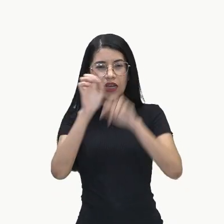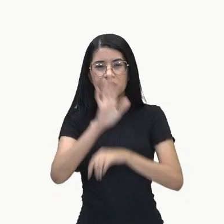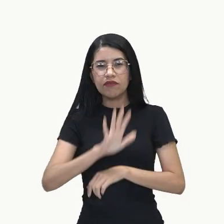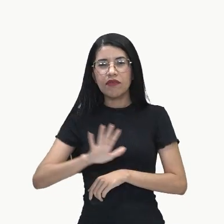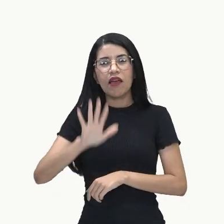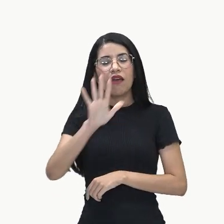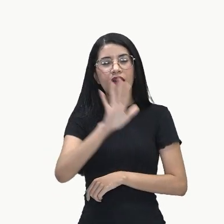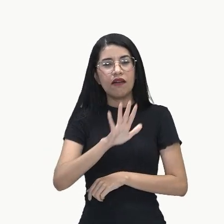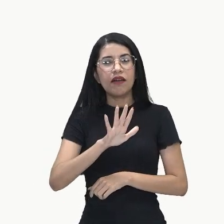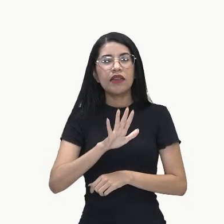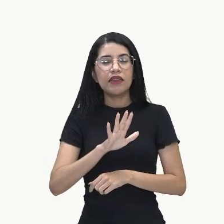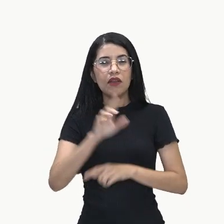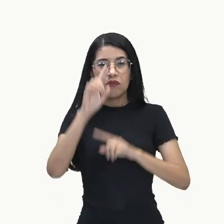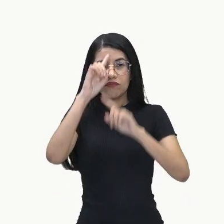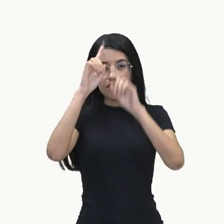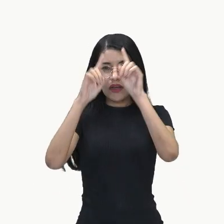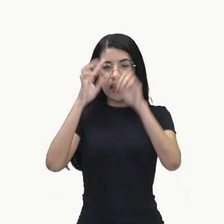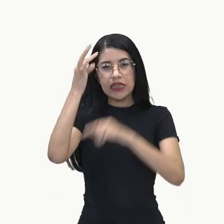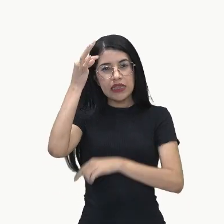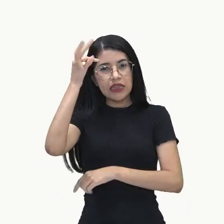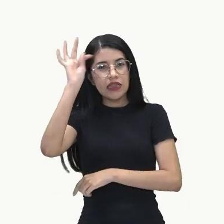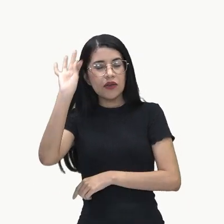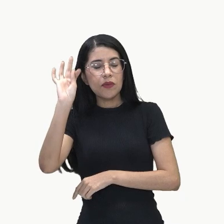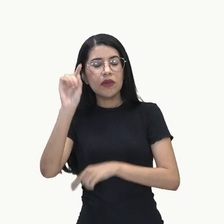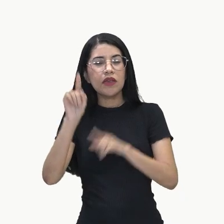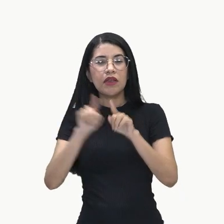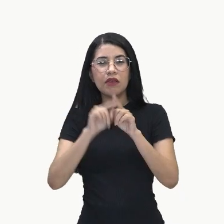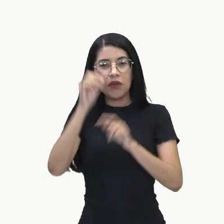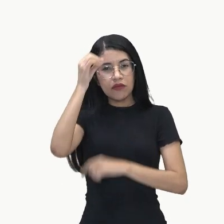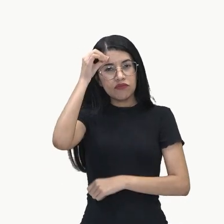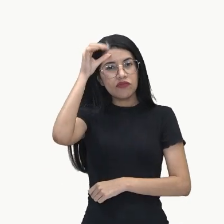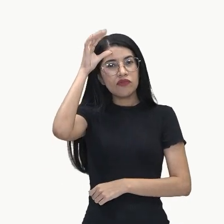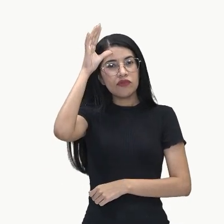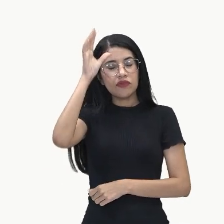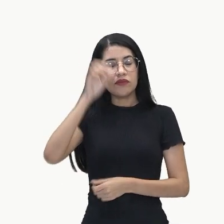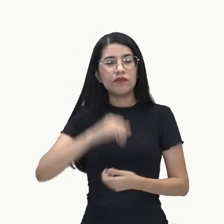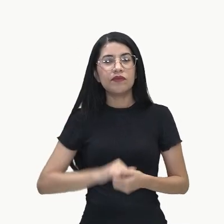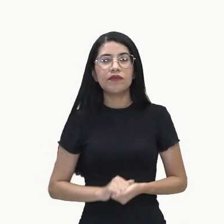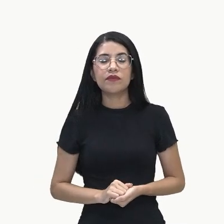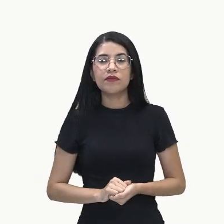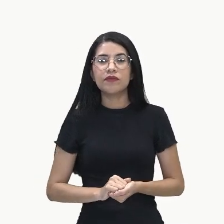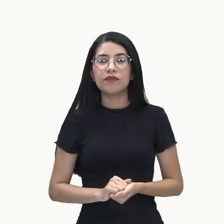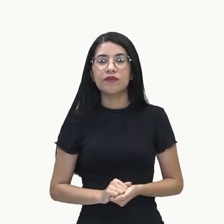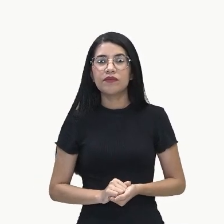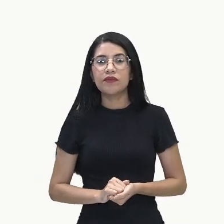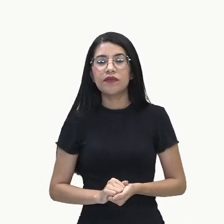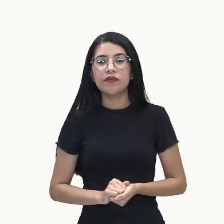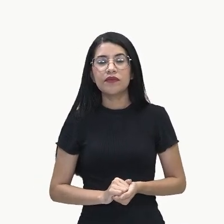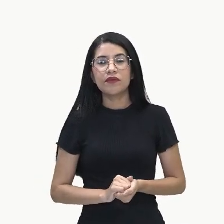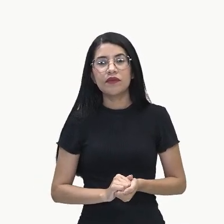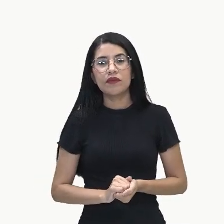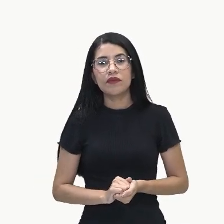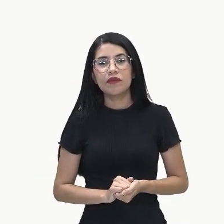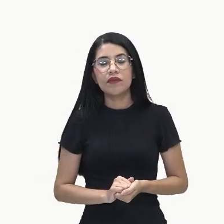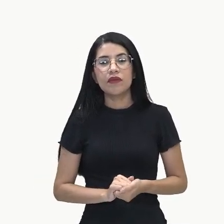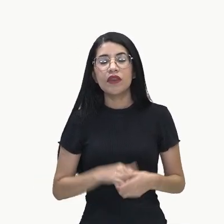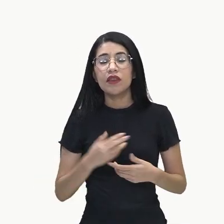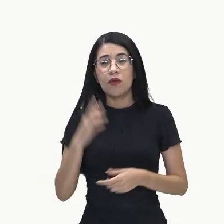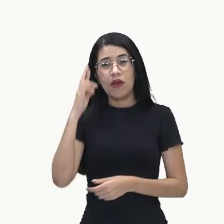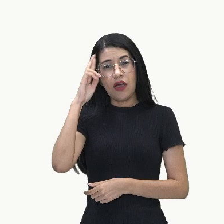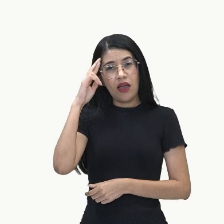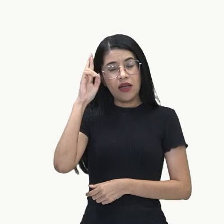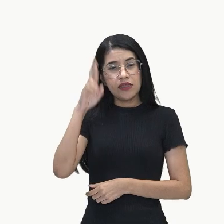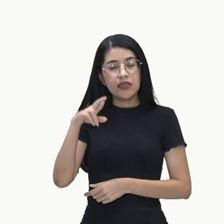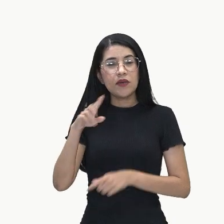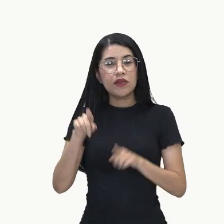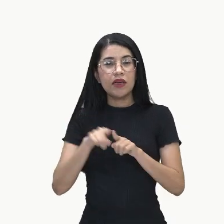teorias, criando conhecimento. Nesse sentido, gente, vamos lá, a razão... ela teria o